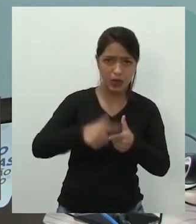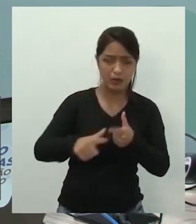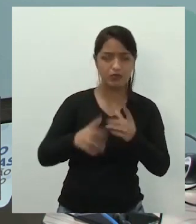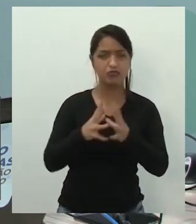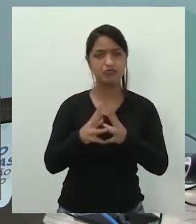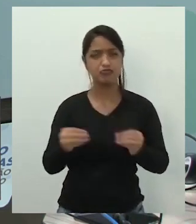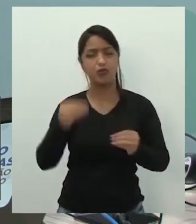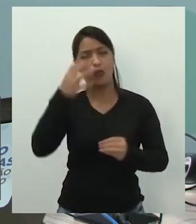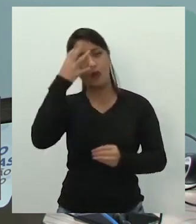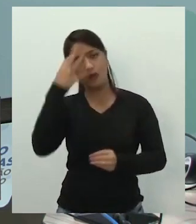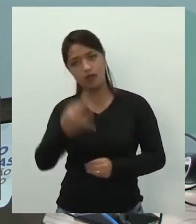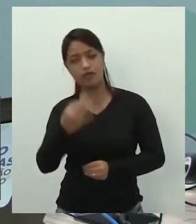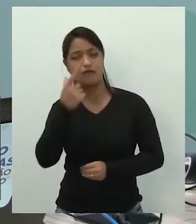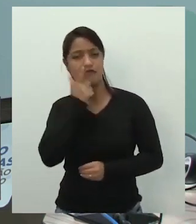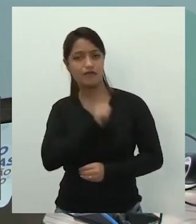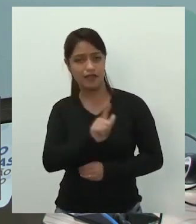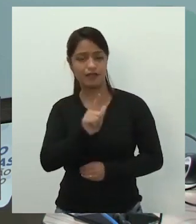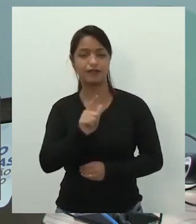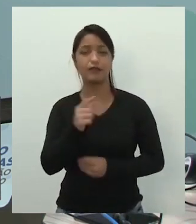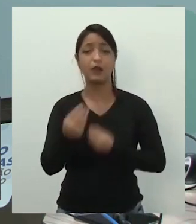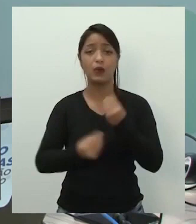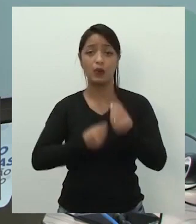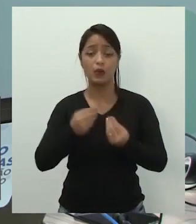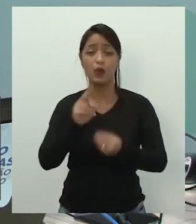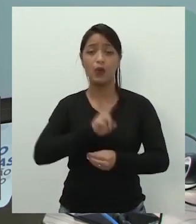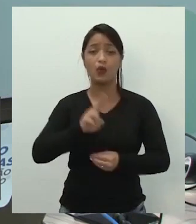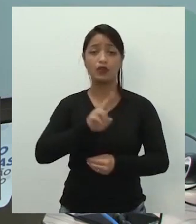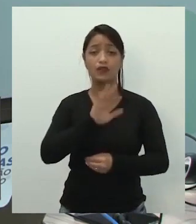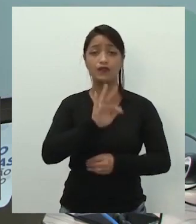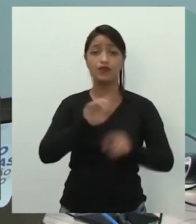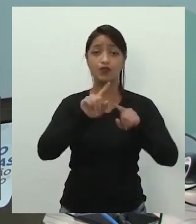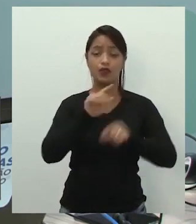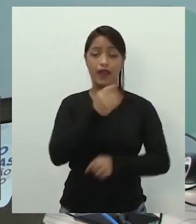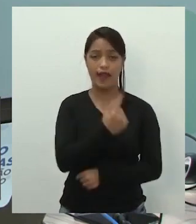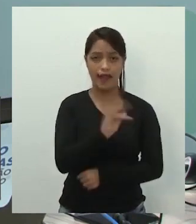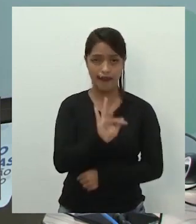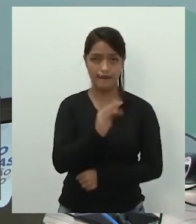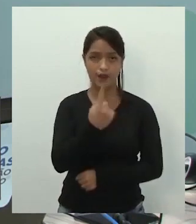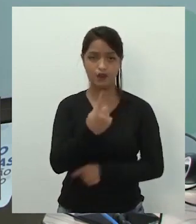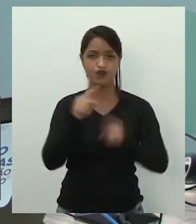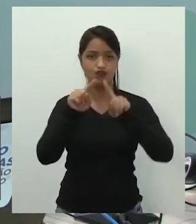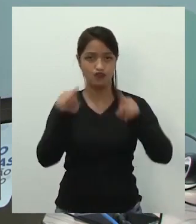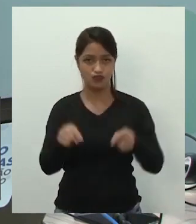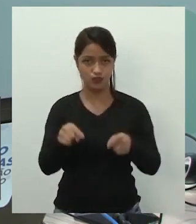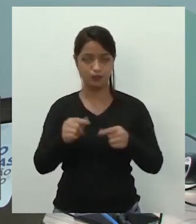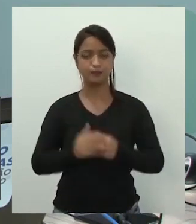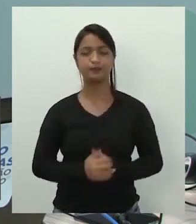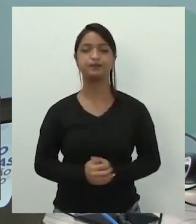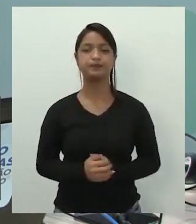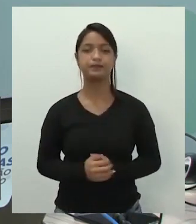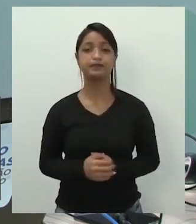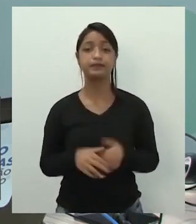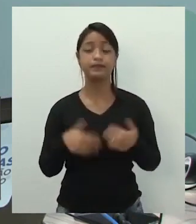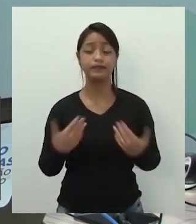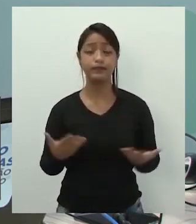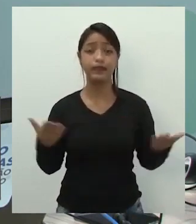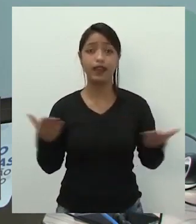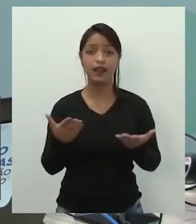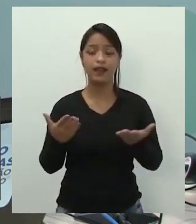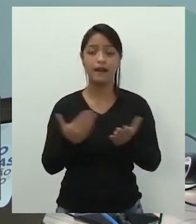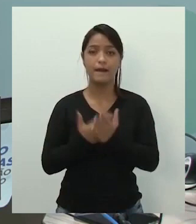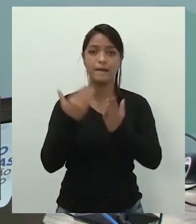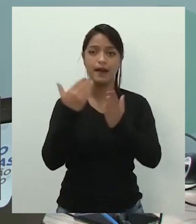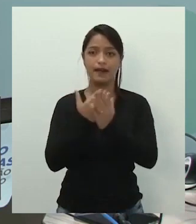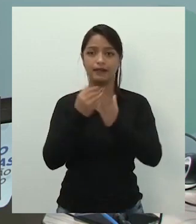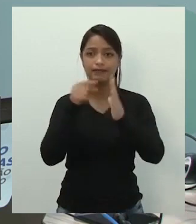reescritas e identificadas a partir de uma função polinomial do primeiro grau. Agora, para dar mais